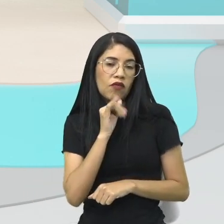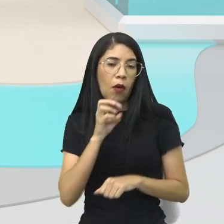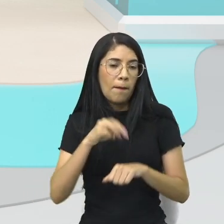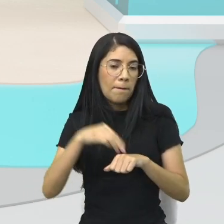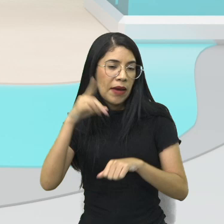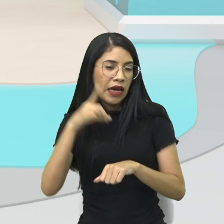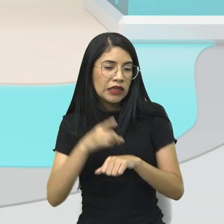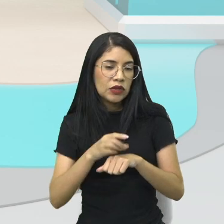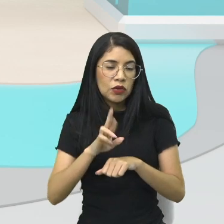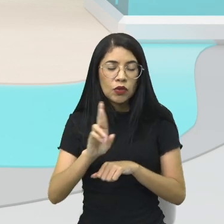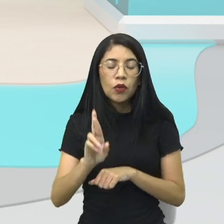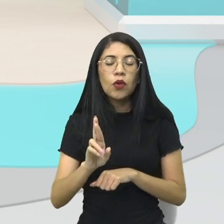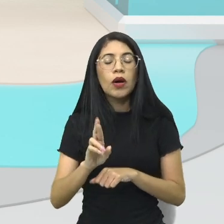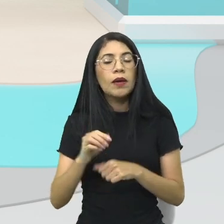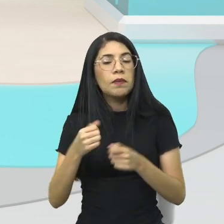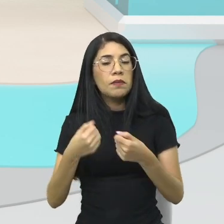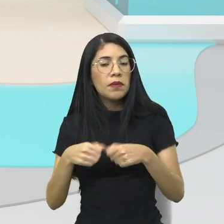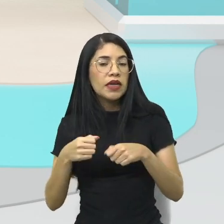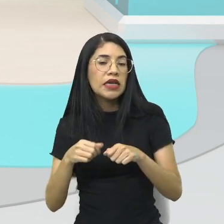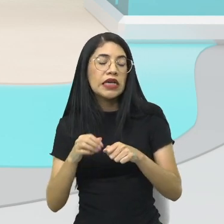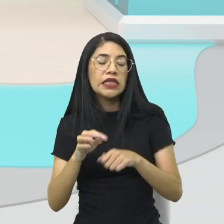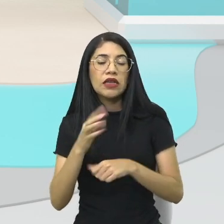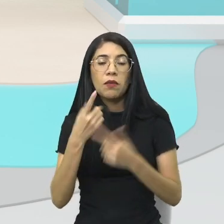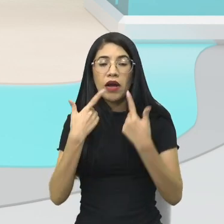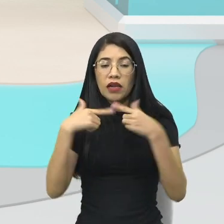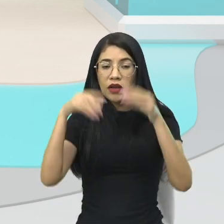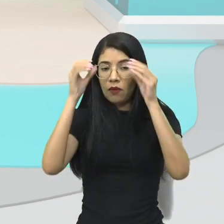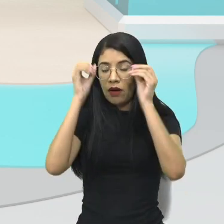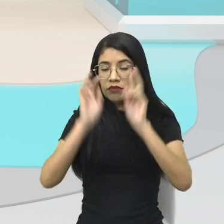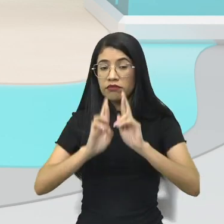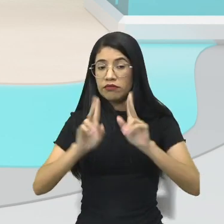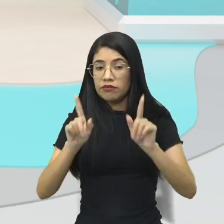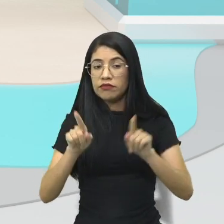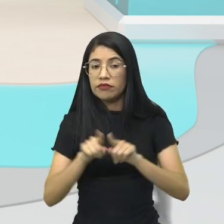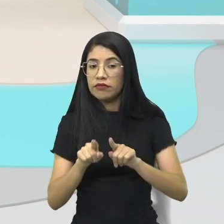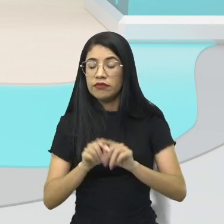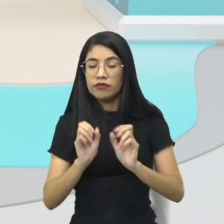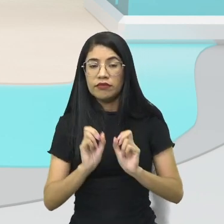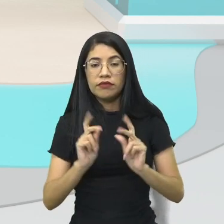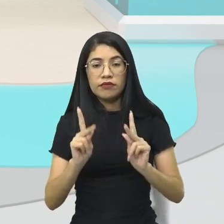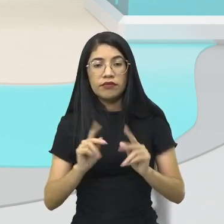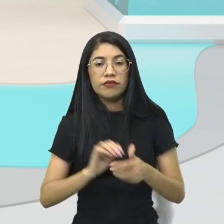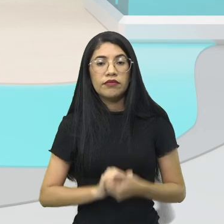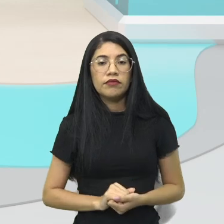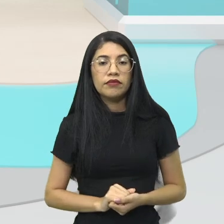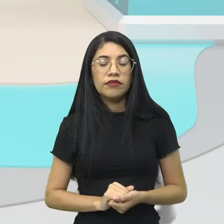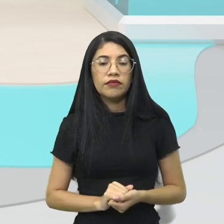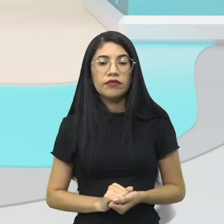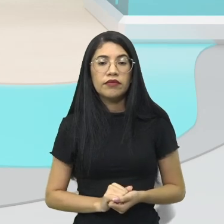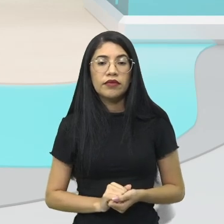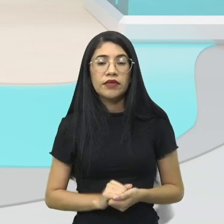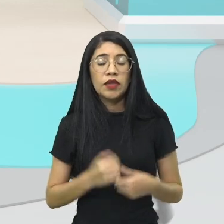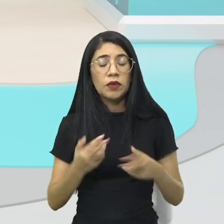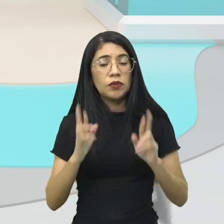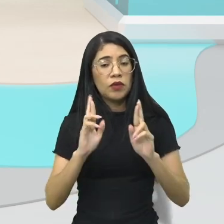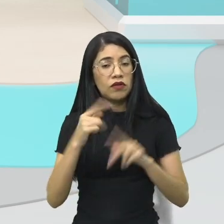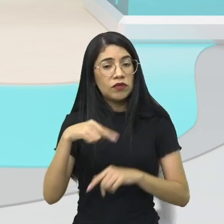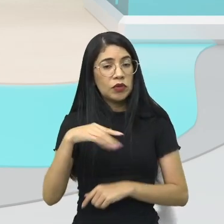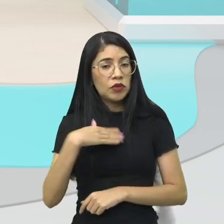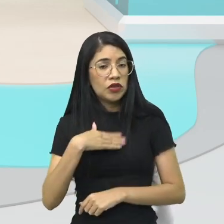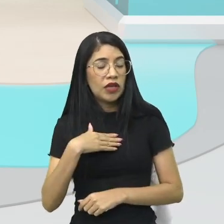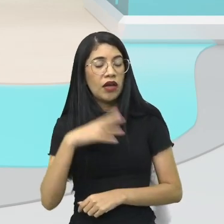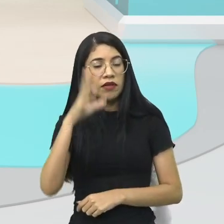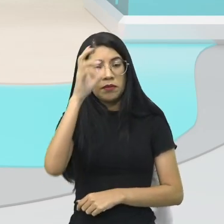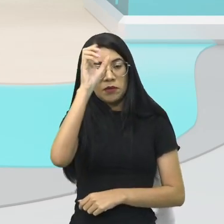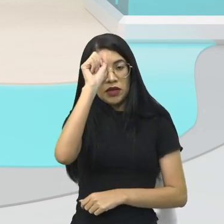mestres e doutores, você vai ter que utilizar uma outra forma de linguagem também. Certo, pessoal? Bom, então espero que vocês tenham gostado,